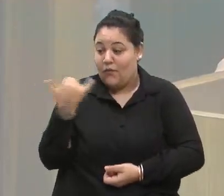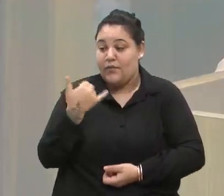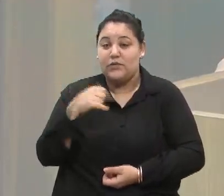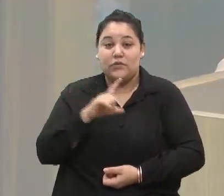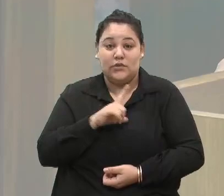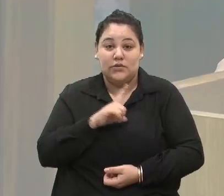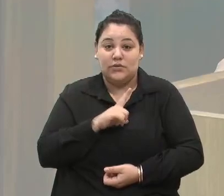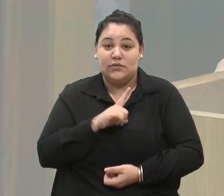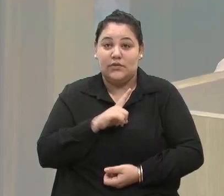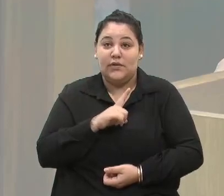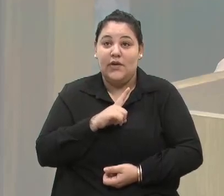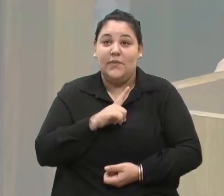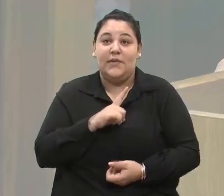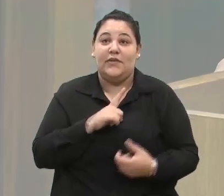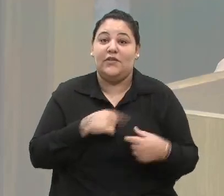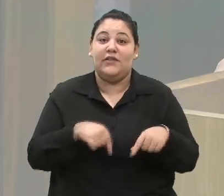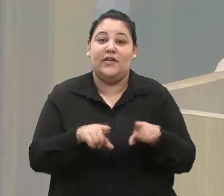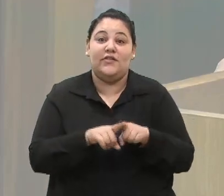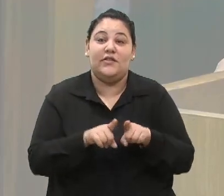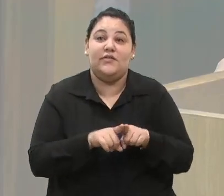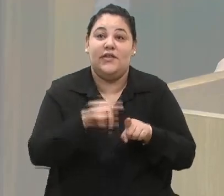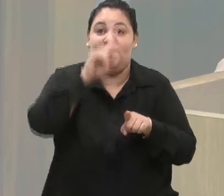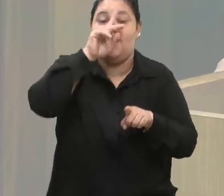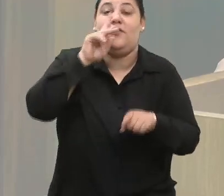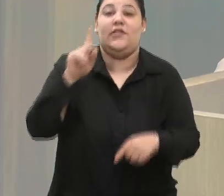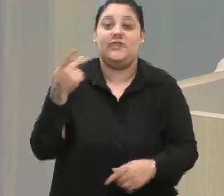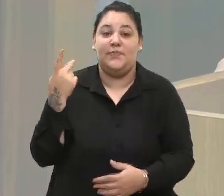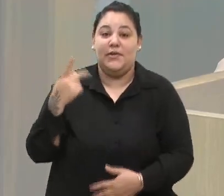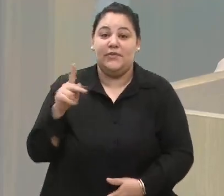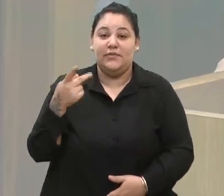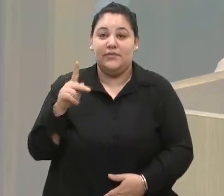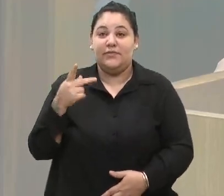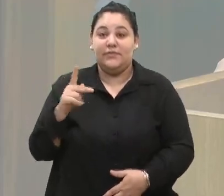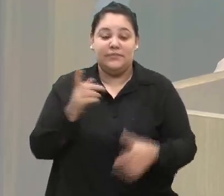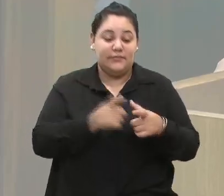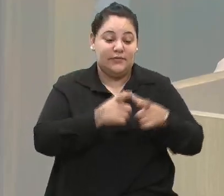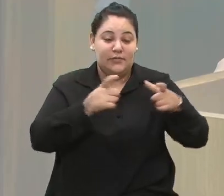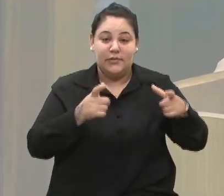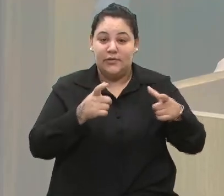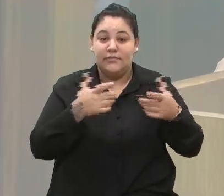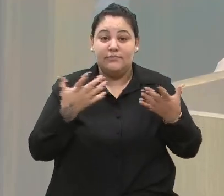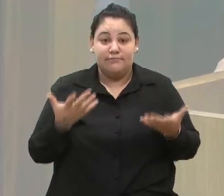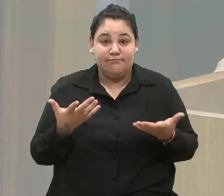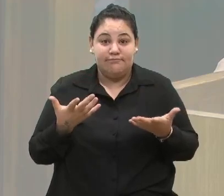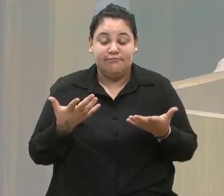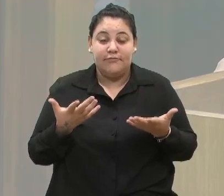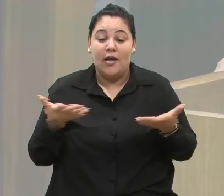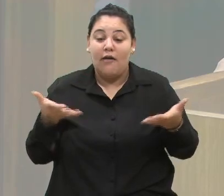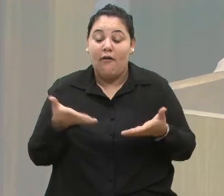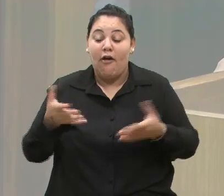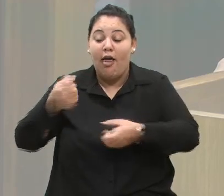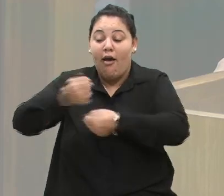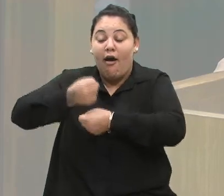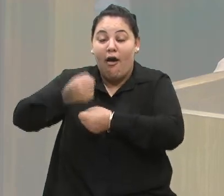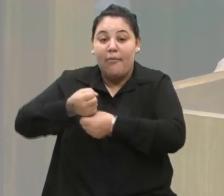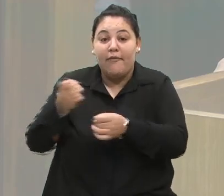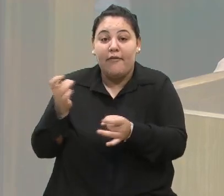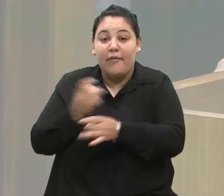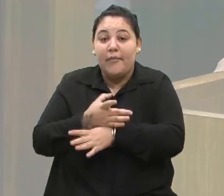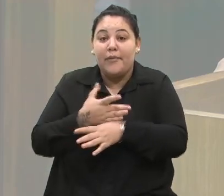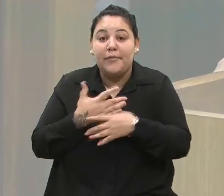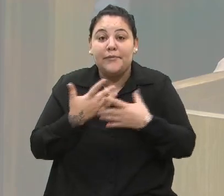o Pompeia não vai ampliar o prazo para o materno-infantil continuar lá. Tá? E daí eu pergunto, a obra vai ficar pronta